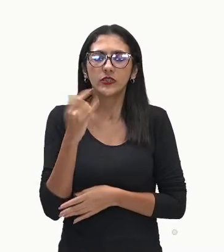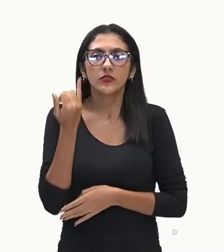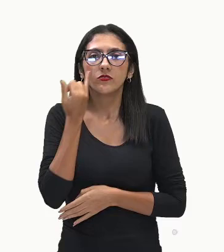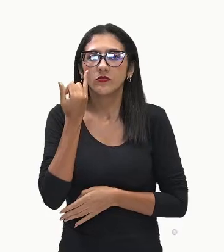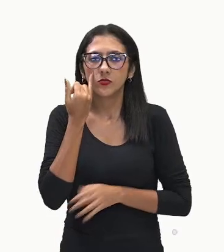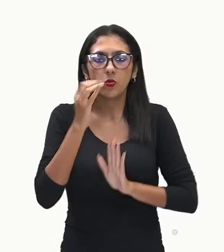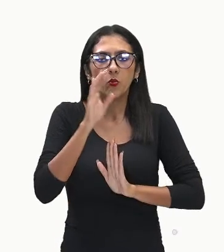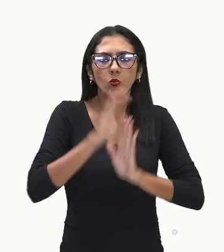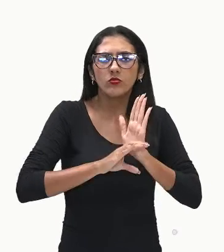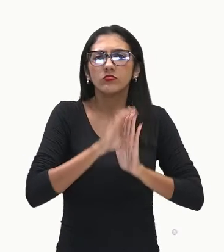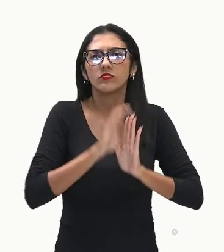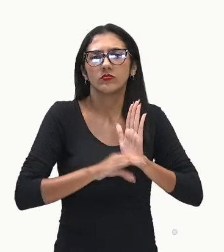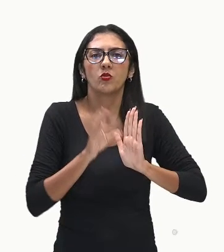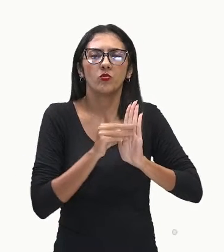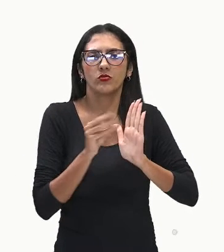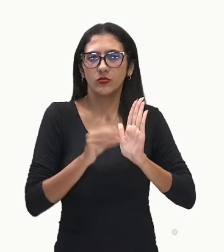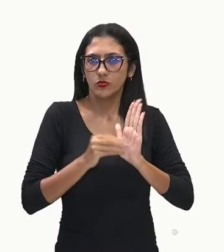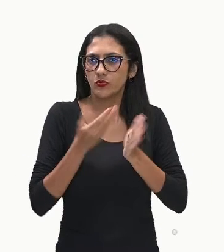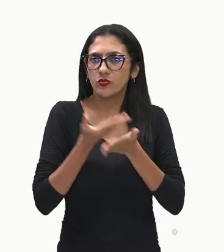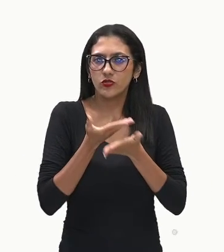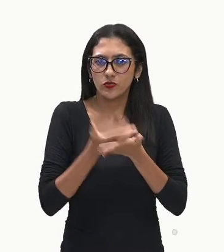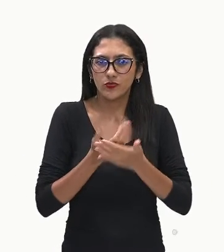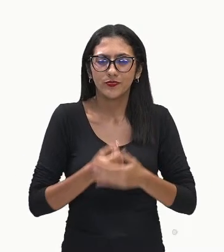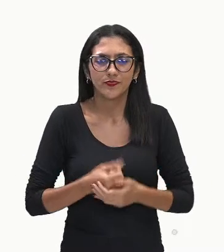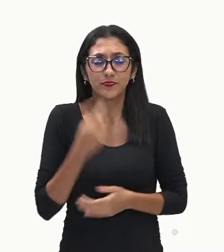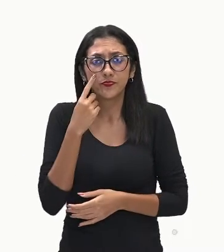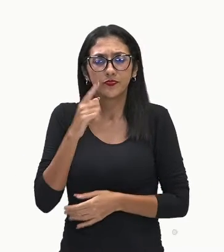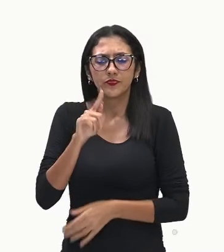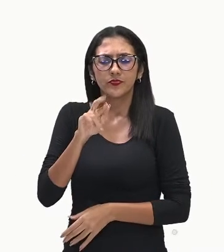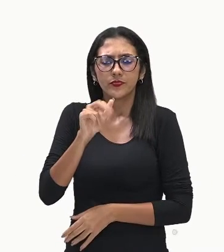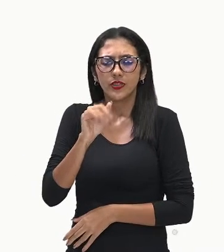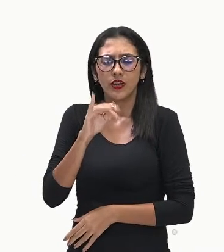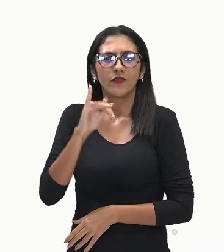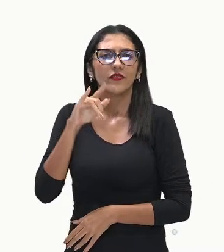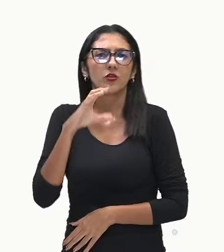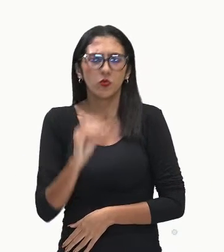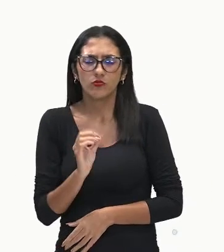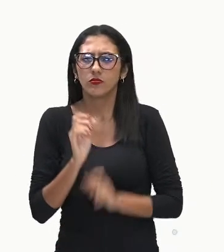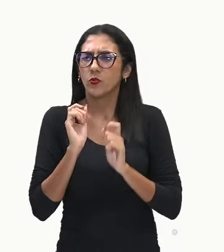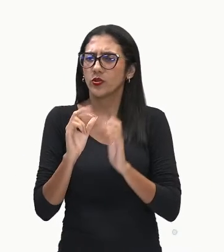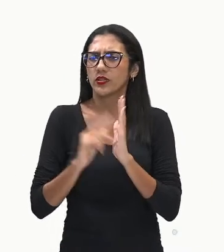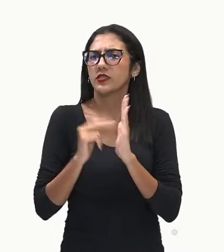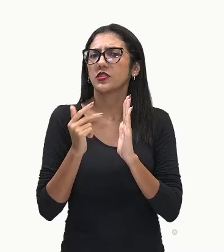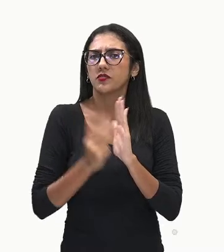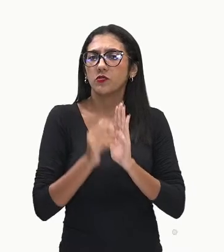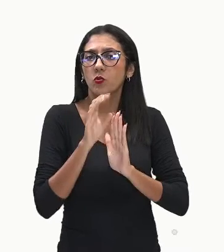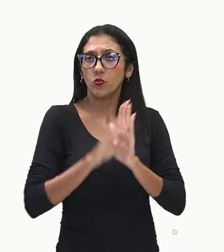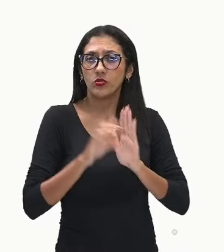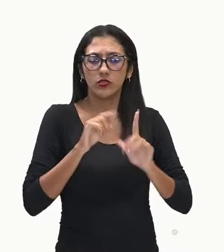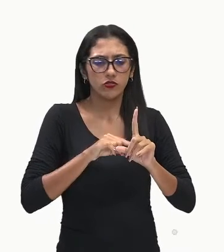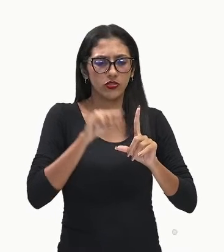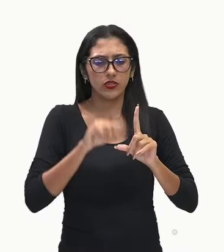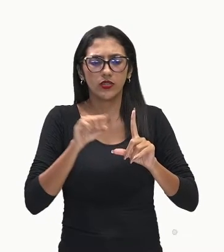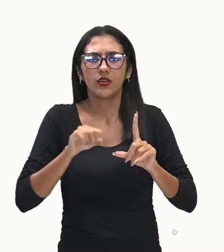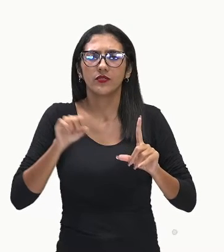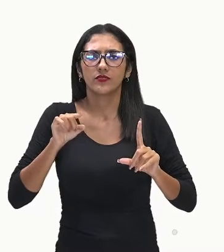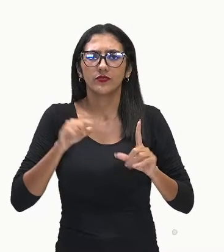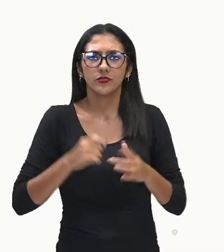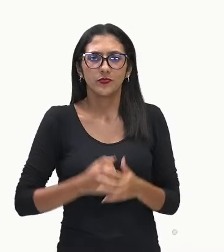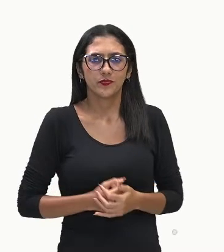do conteúdo que está sendo estudado. Então, gráfico. O que é o gráfico? O gráfico, né, nada mais